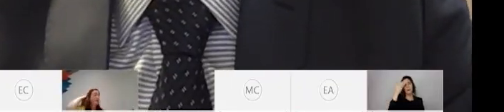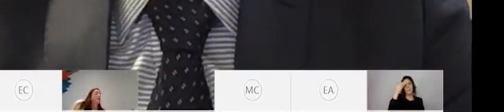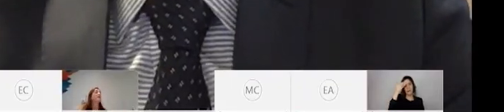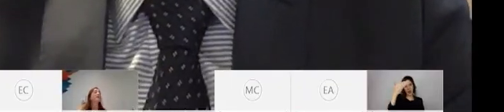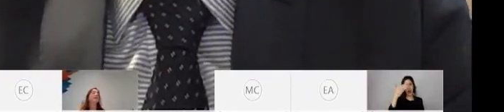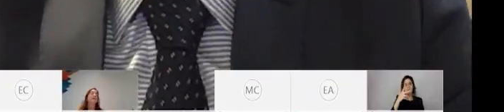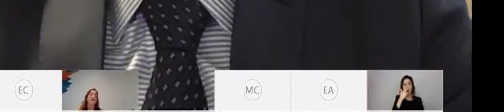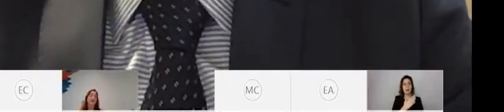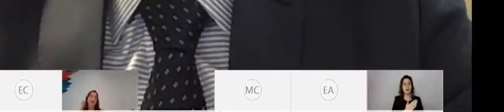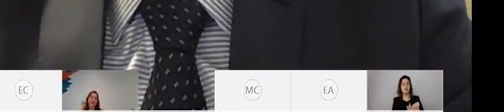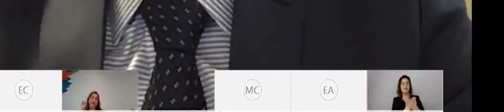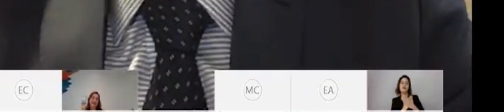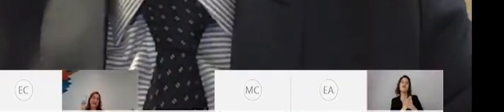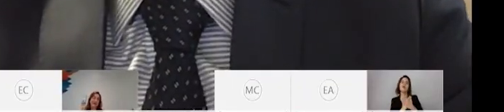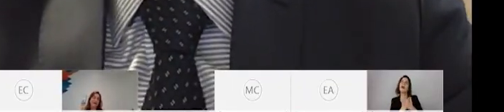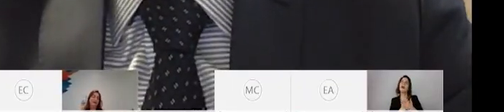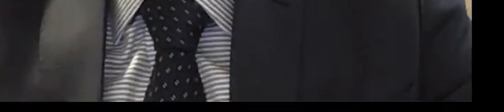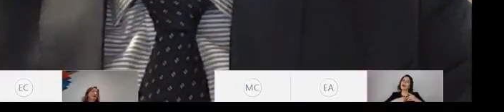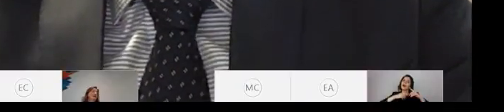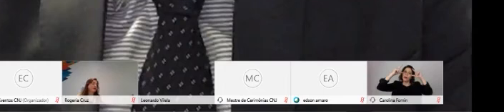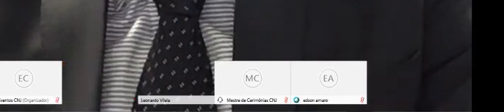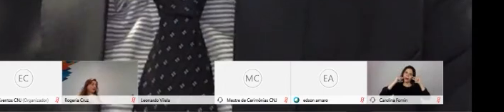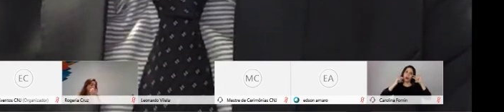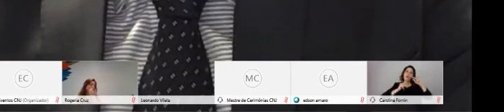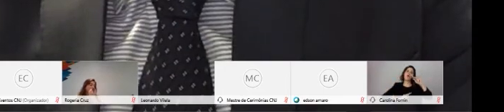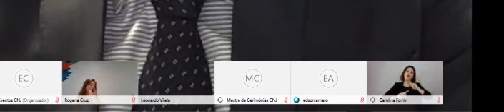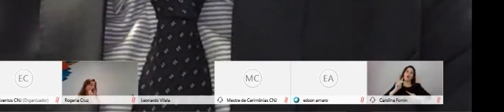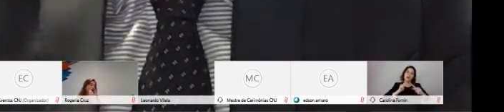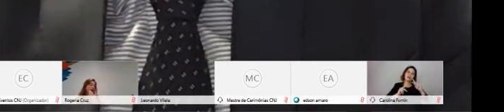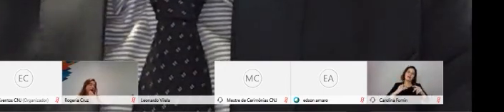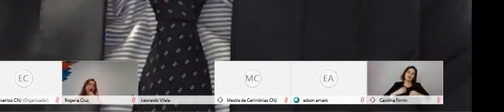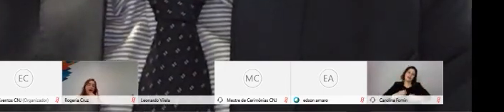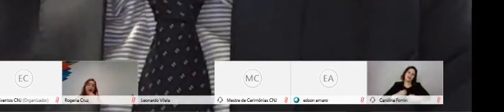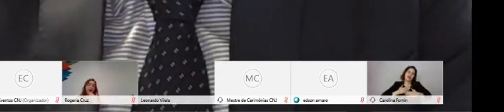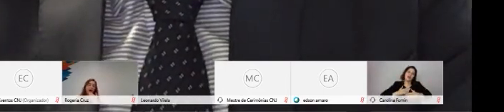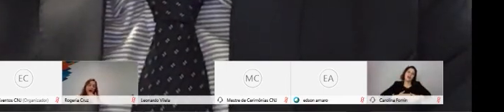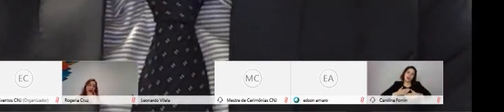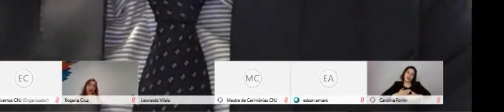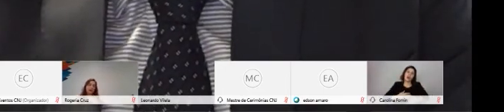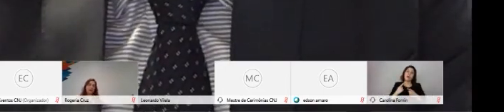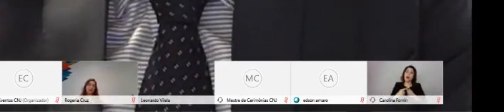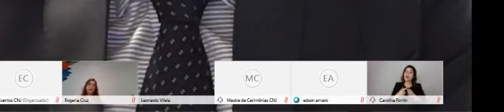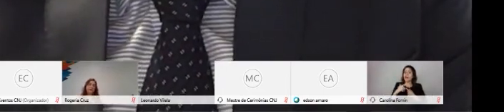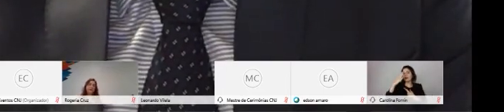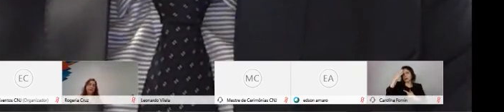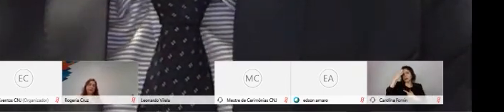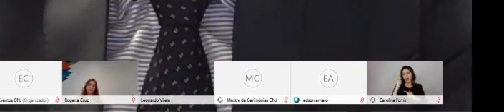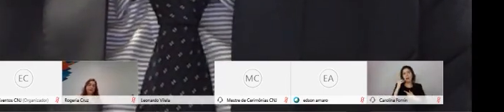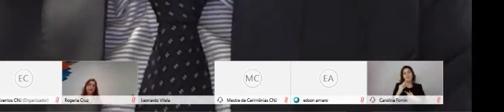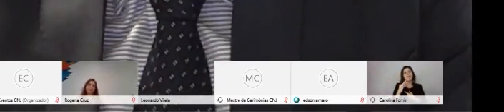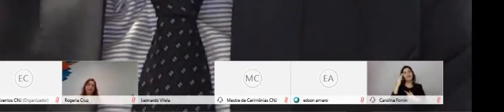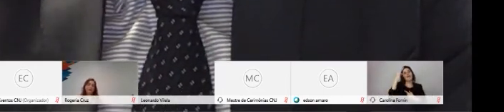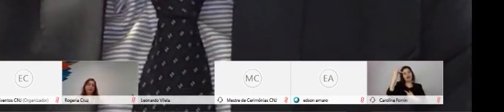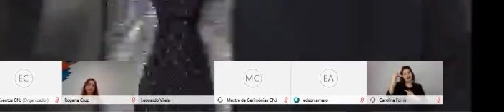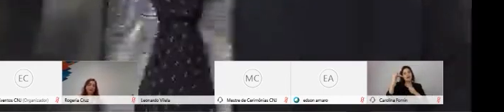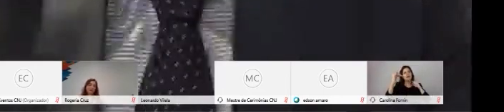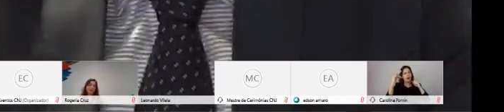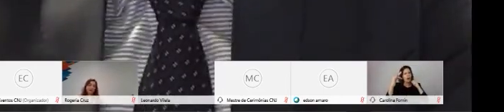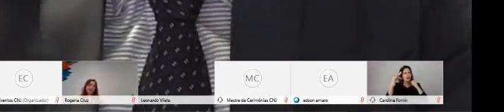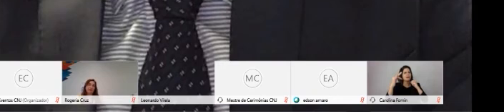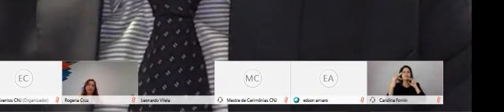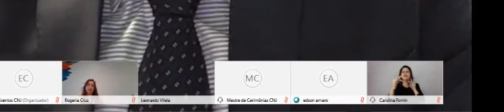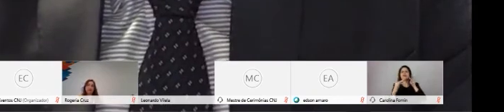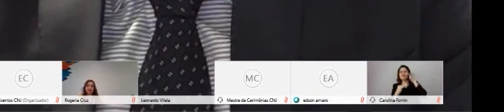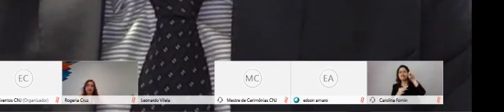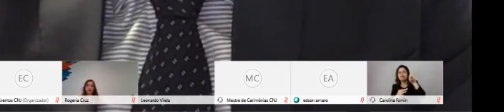alento à população, no sentido de termos uma perspectiva extremamente